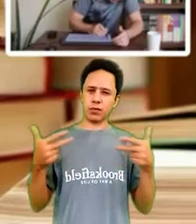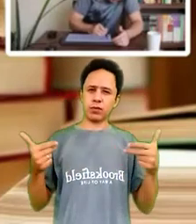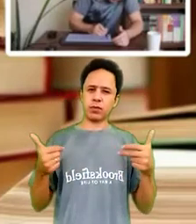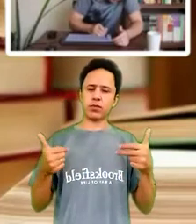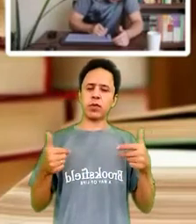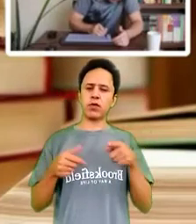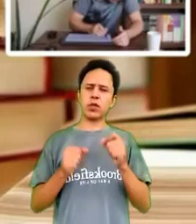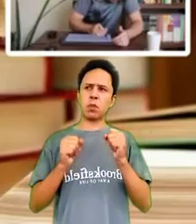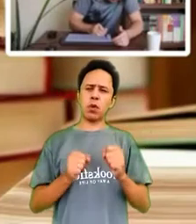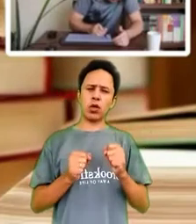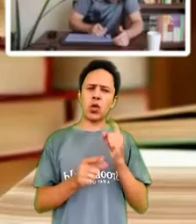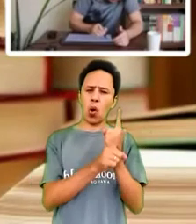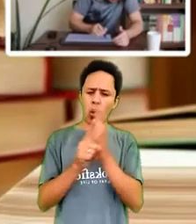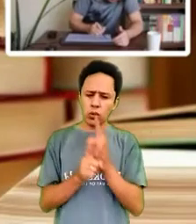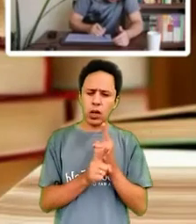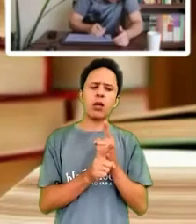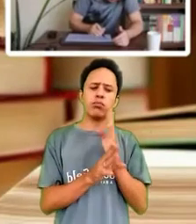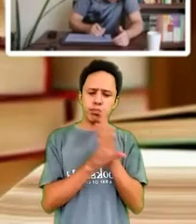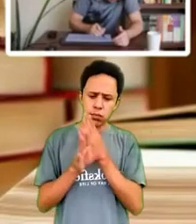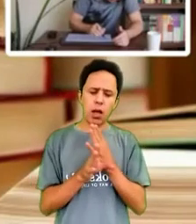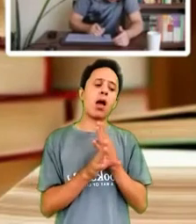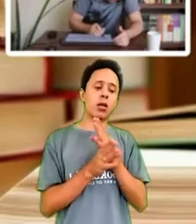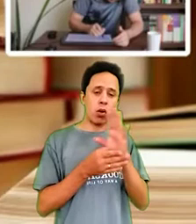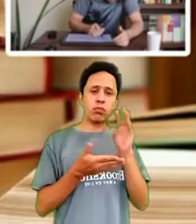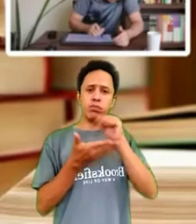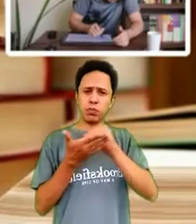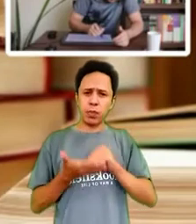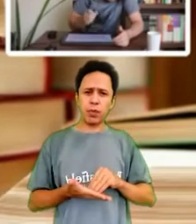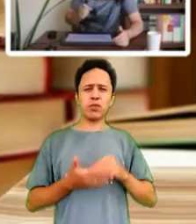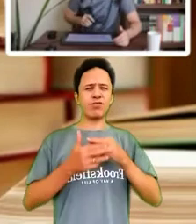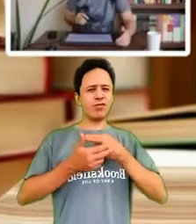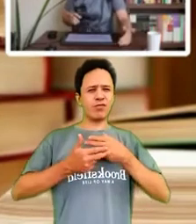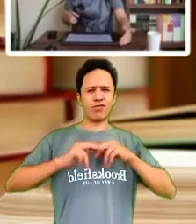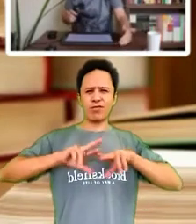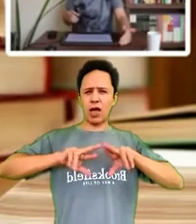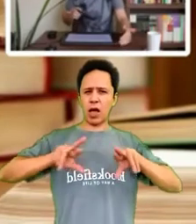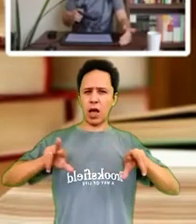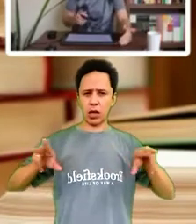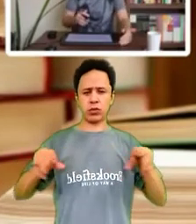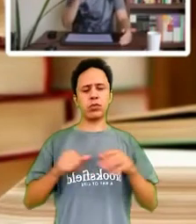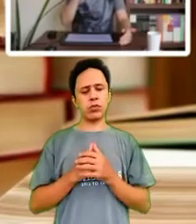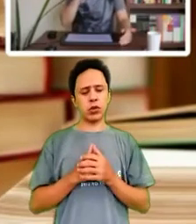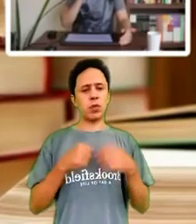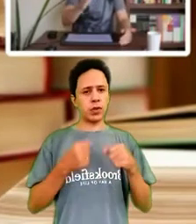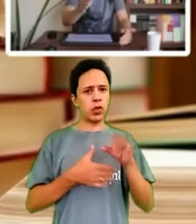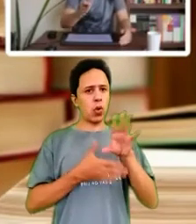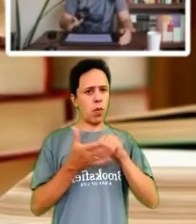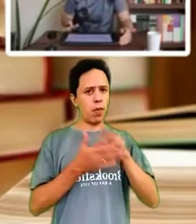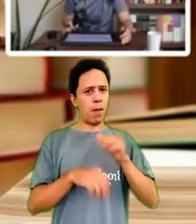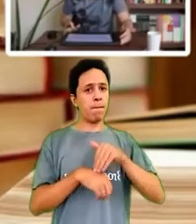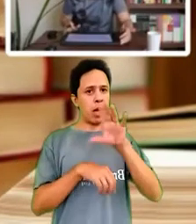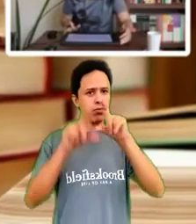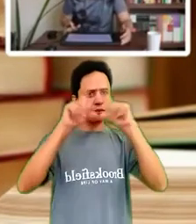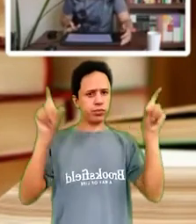e todas as outras lá que vocês puderem encontrar. Vou colocar etc aqui porque tem mais, ok? Mas